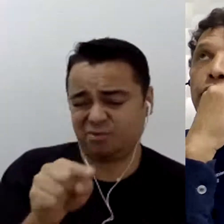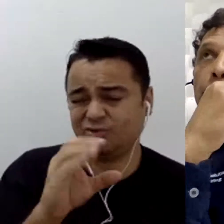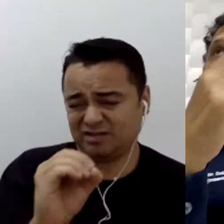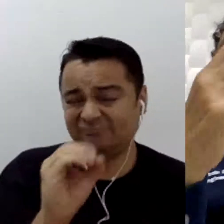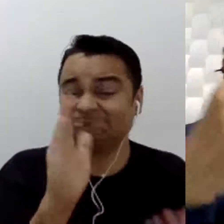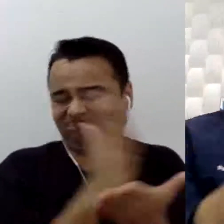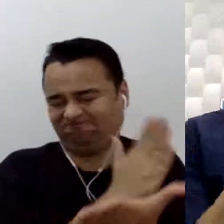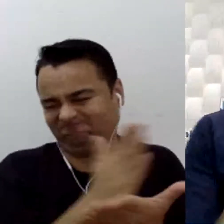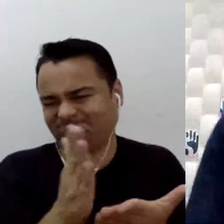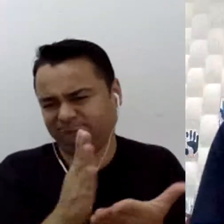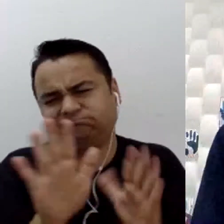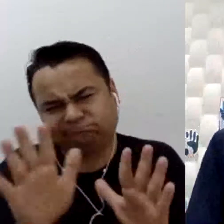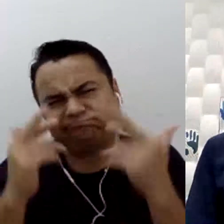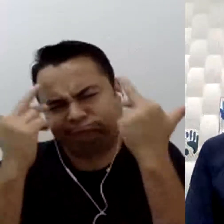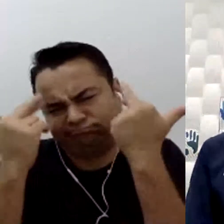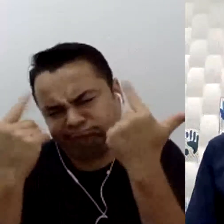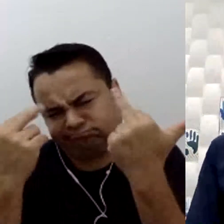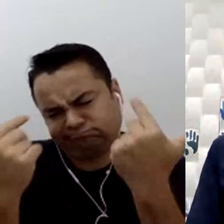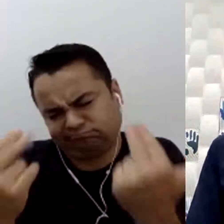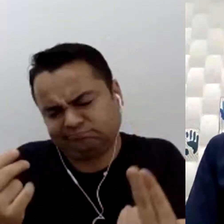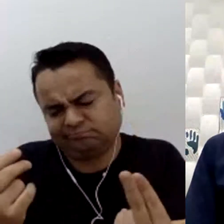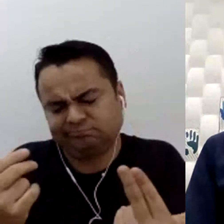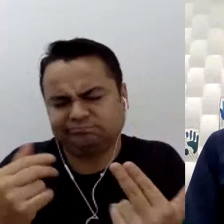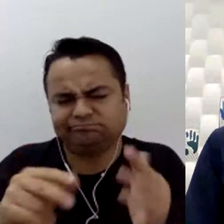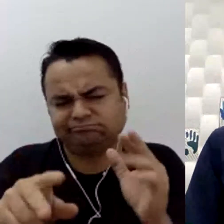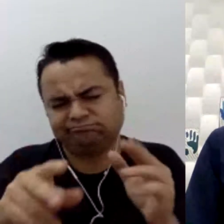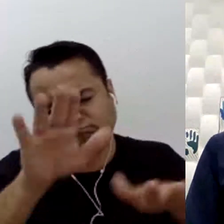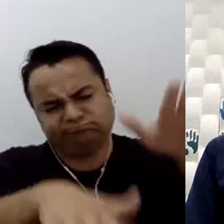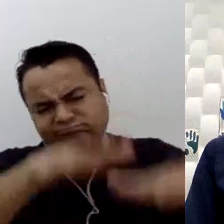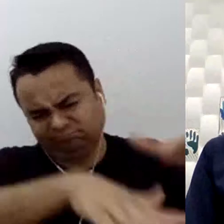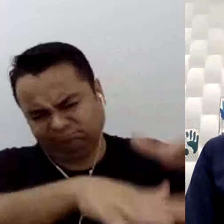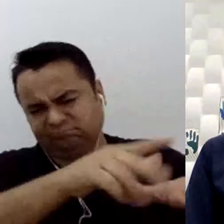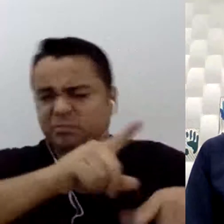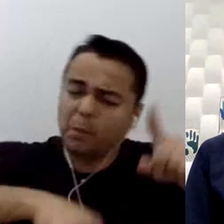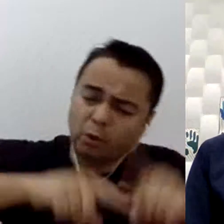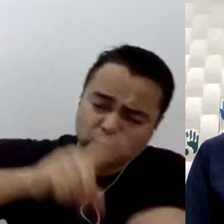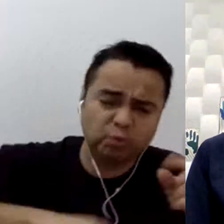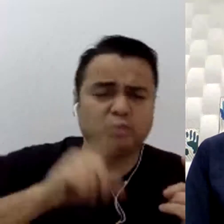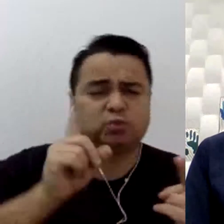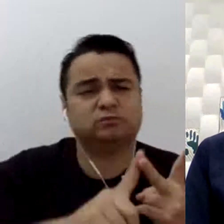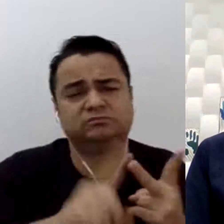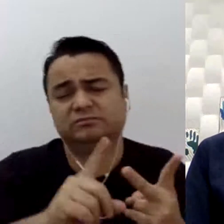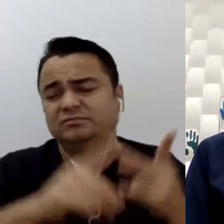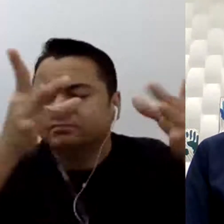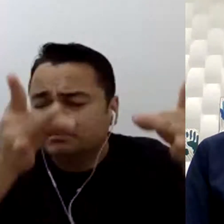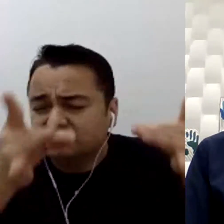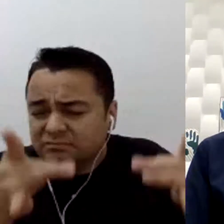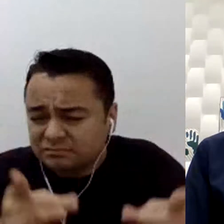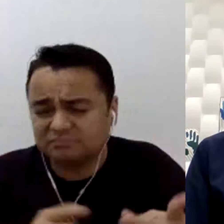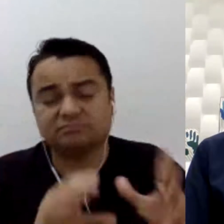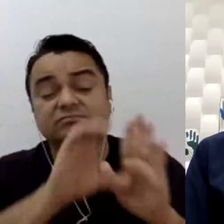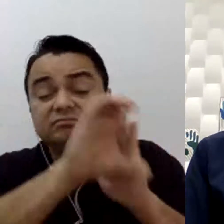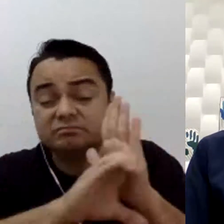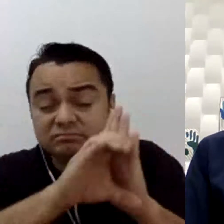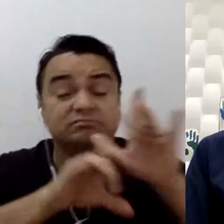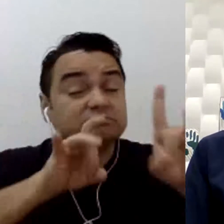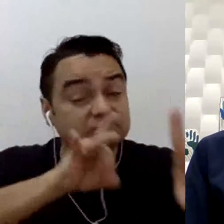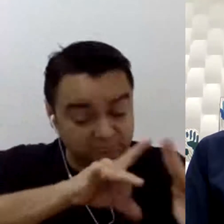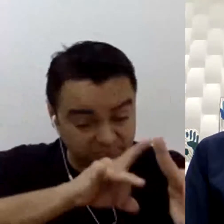é perfeitamente normal, depende muito da especificação do seu produto, depende muito da característica, do conceito técnico,